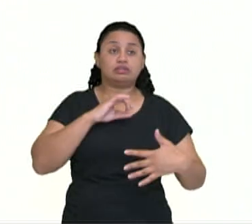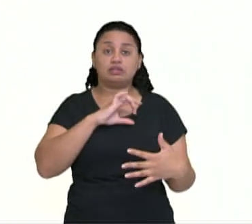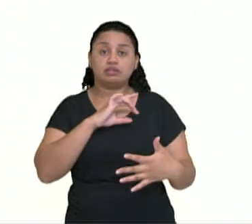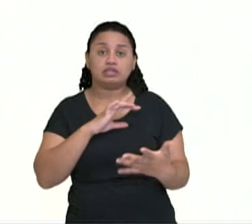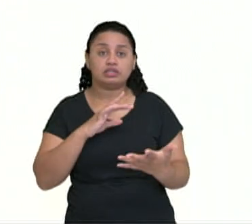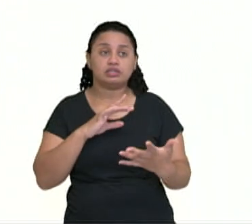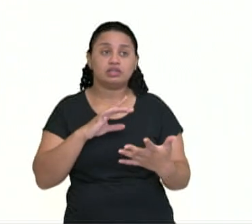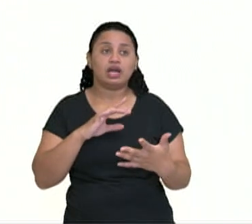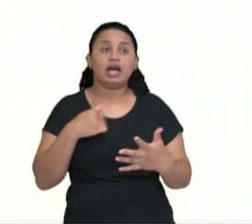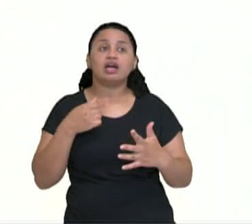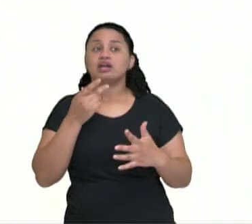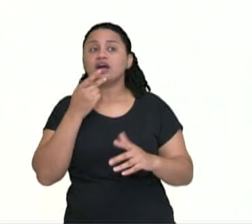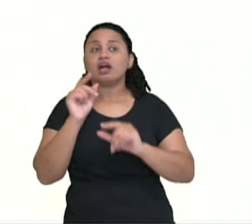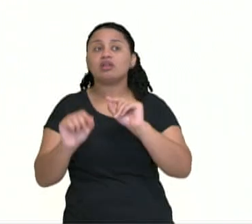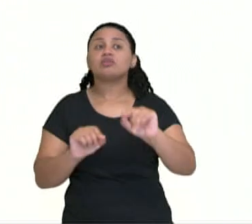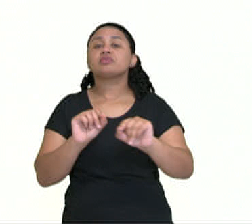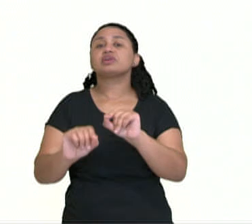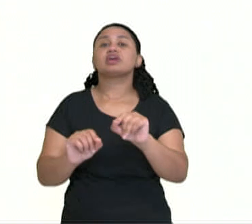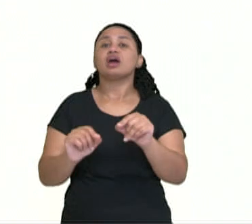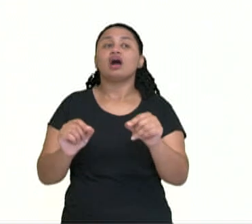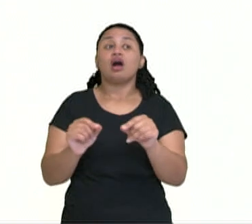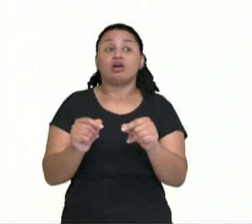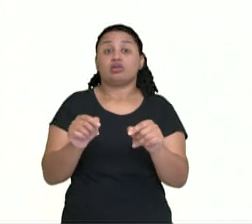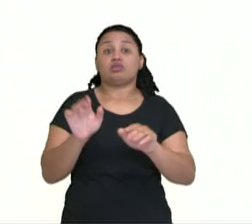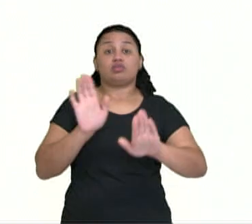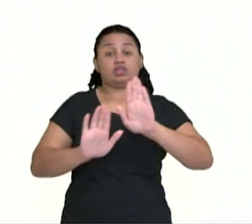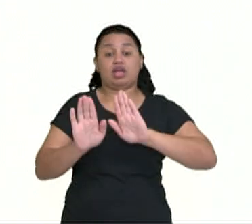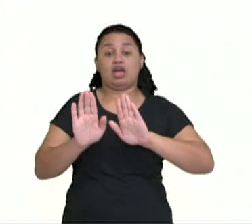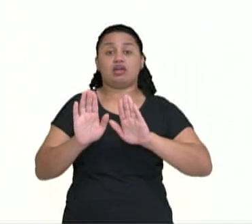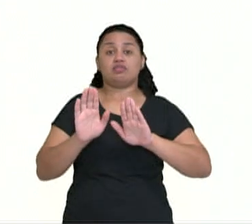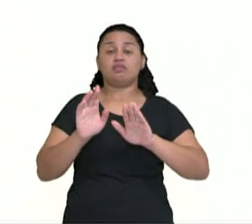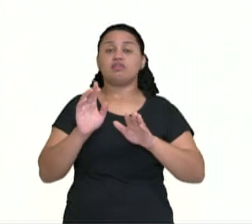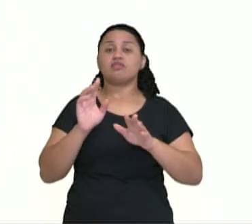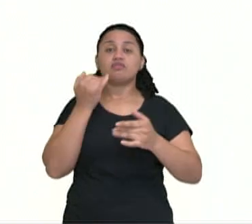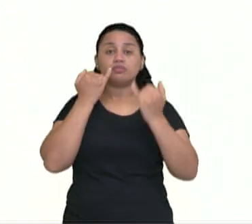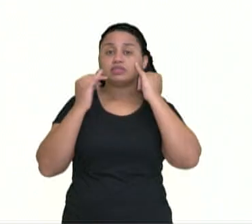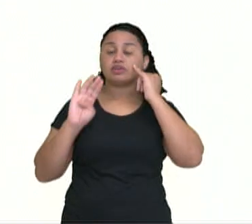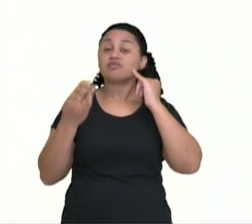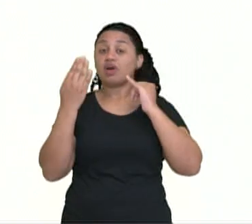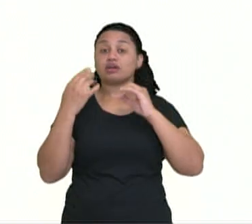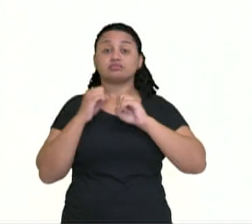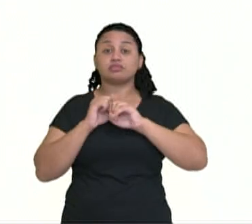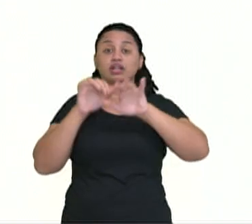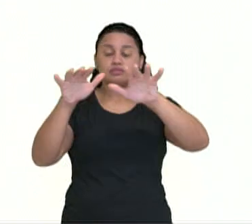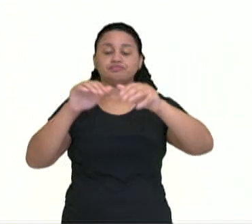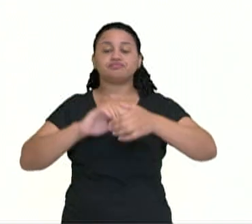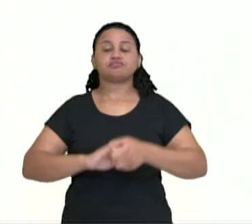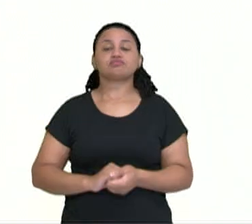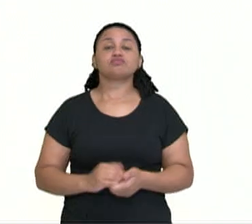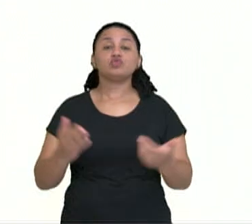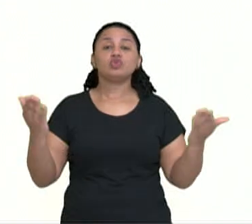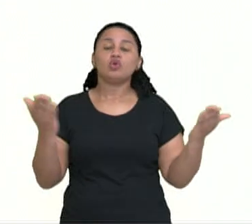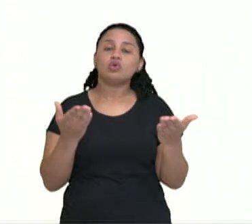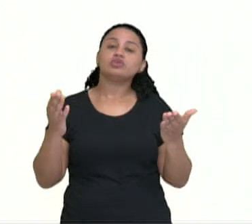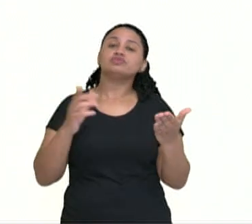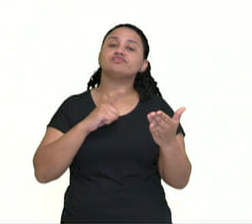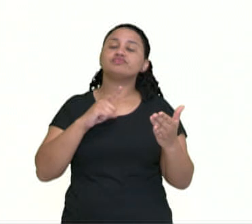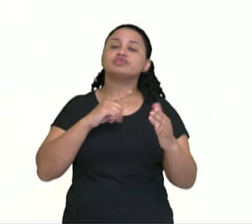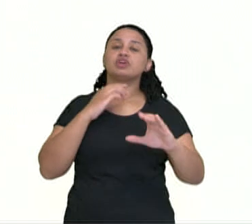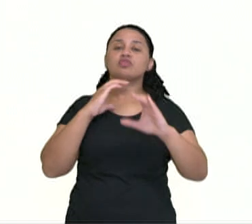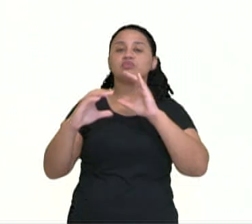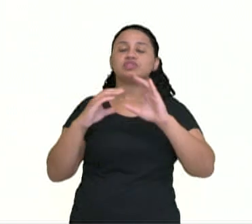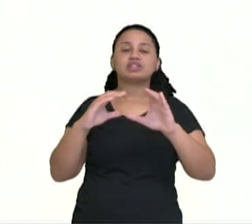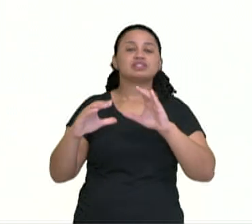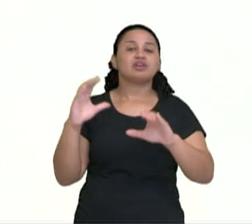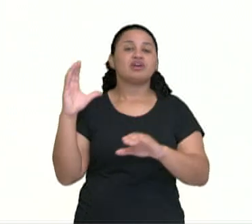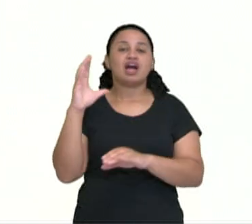invasão das fake news. Como nós temos uma comunicação hoje em dia muito rápida, as informações